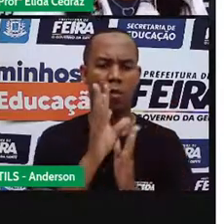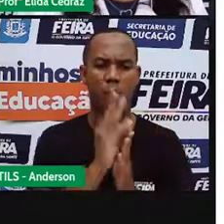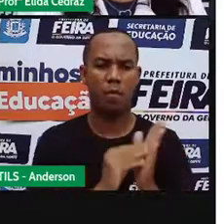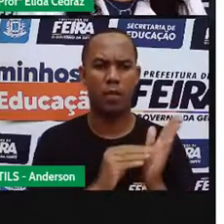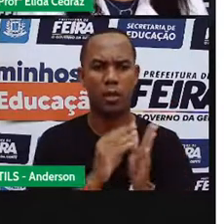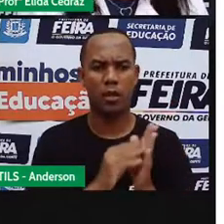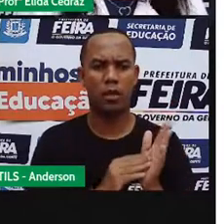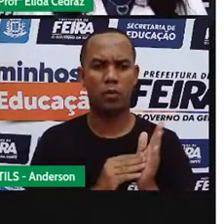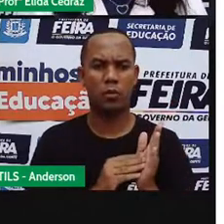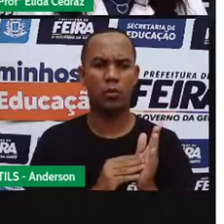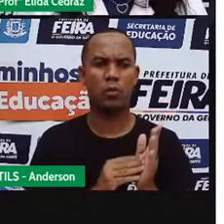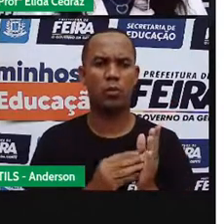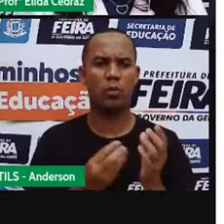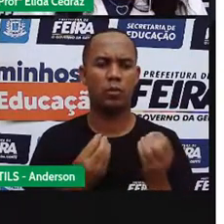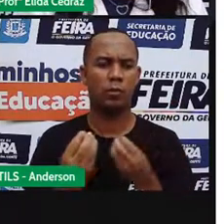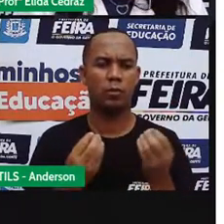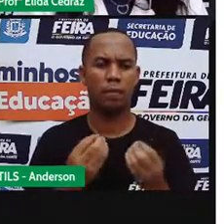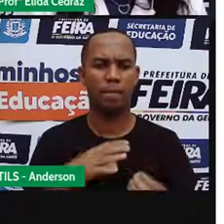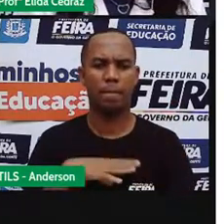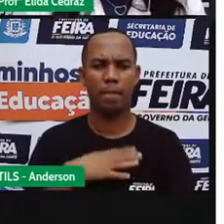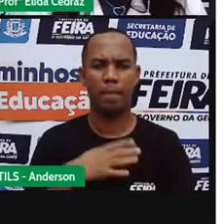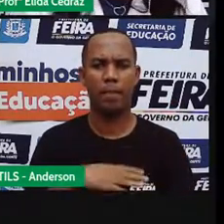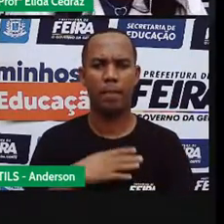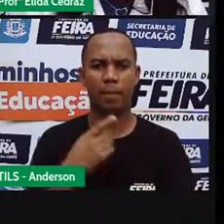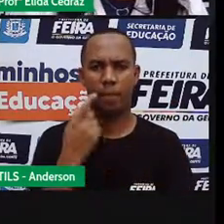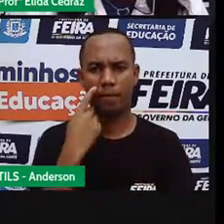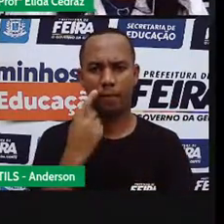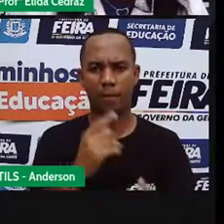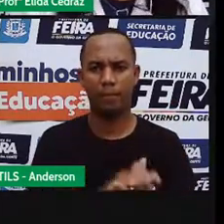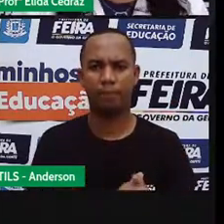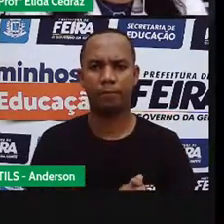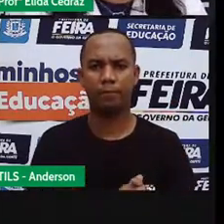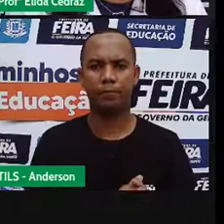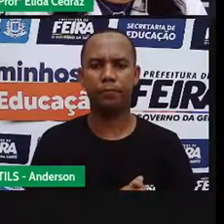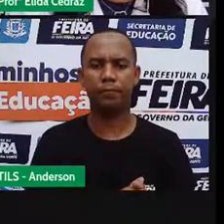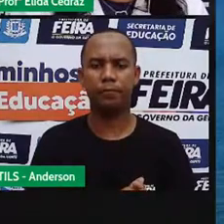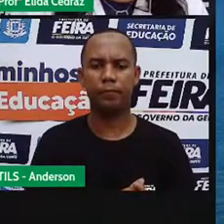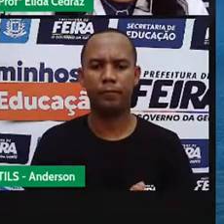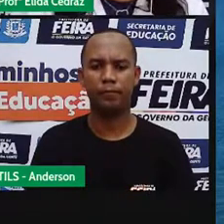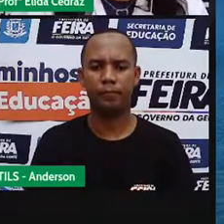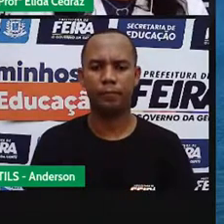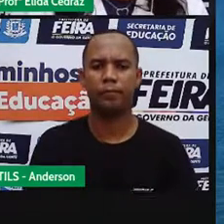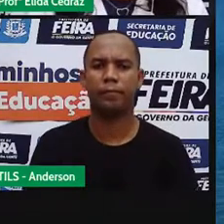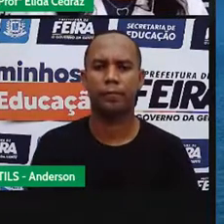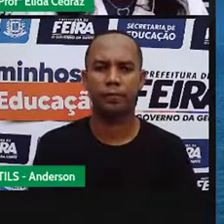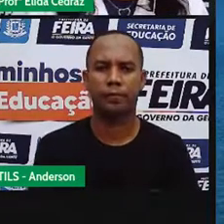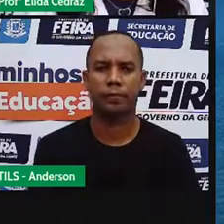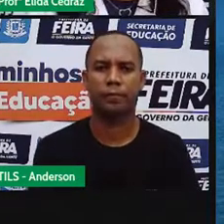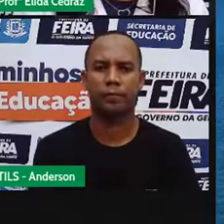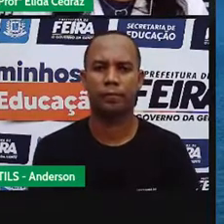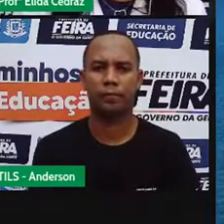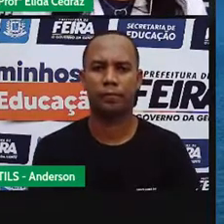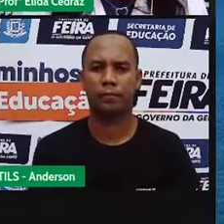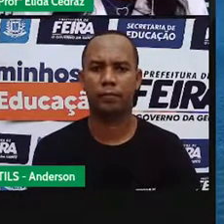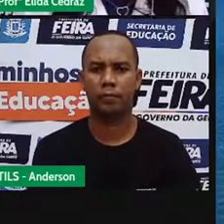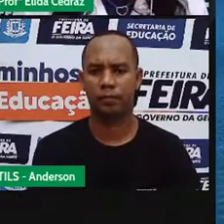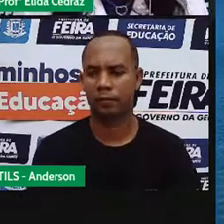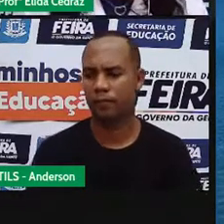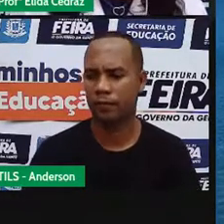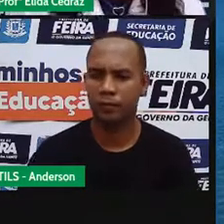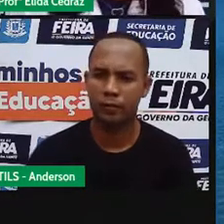1823, lutando pelo seu direito. Olha só, vamos ver aqui.